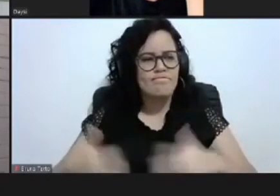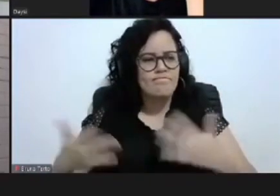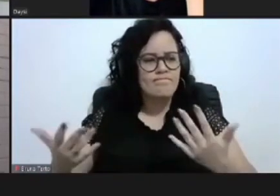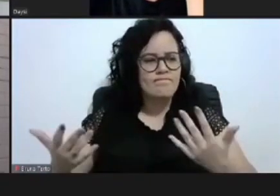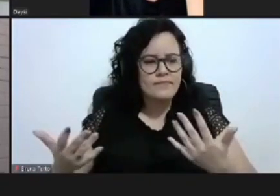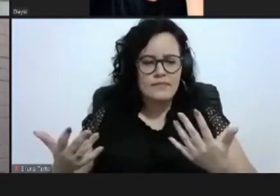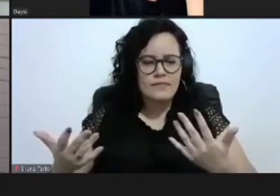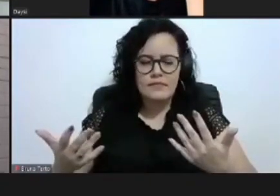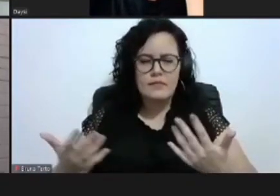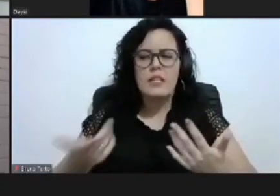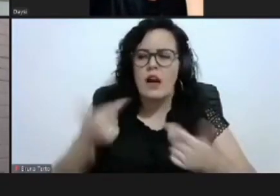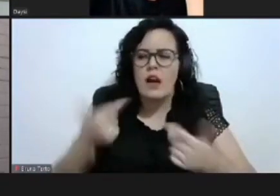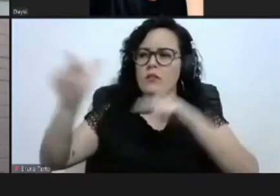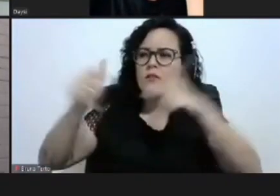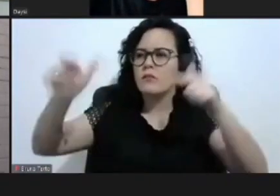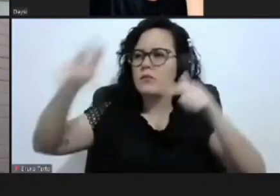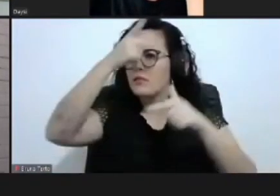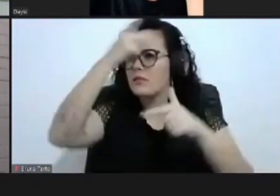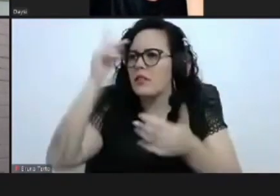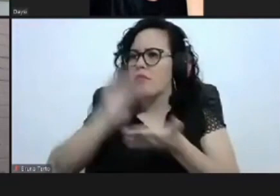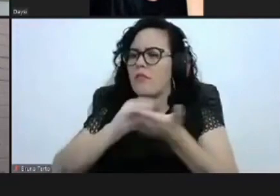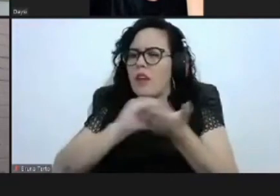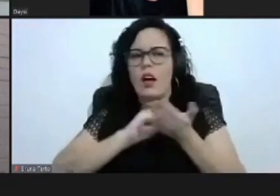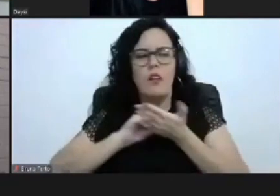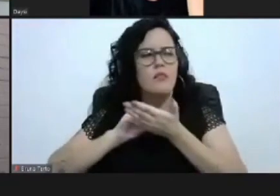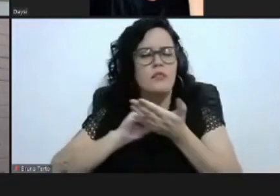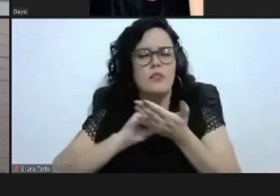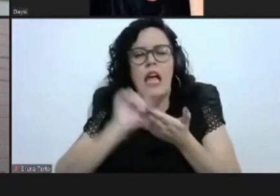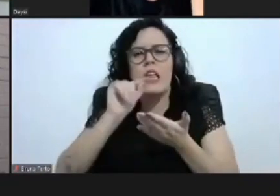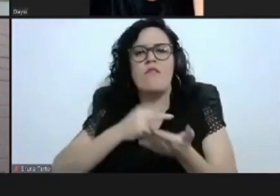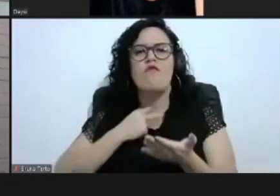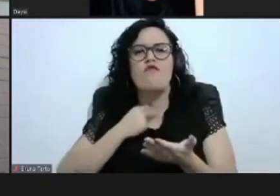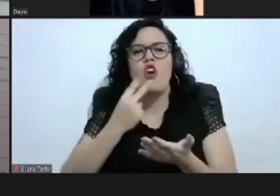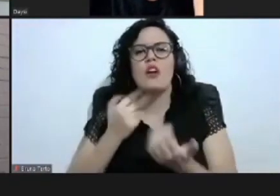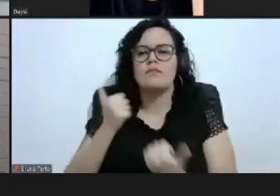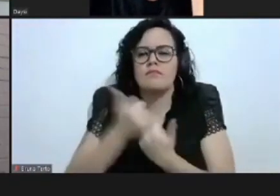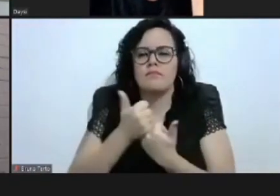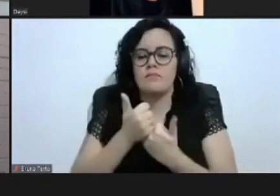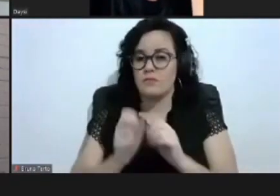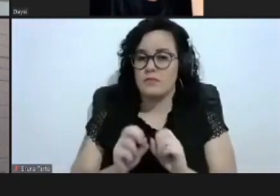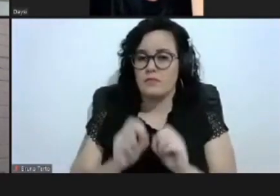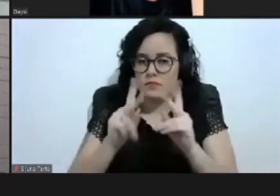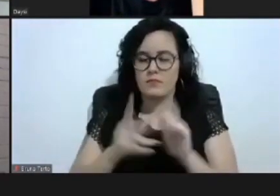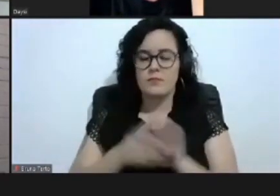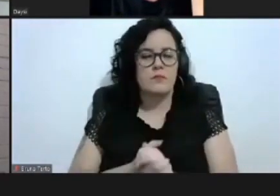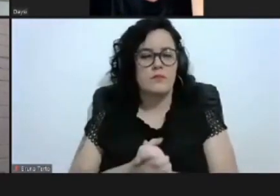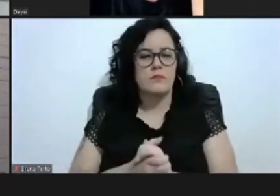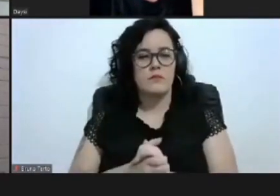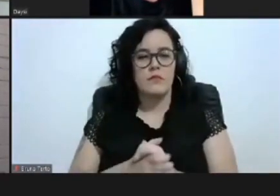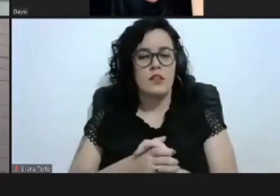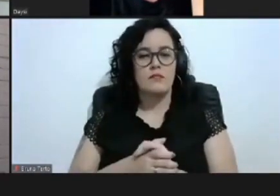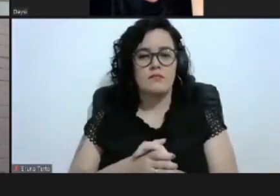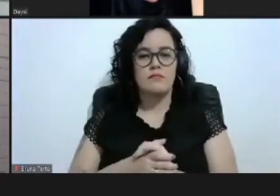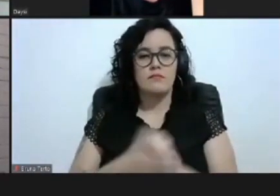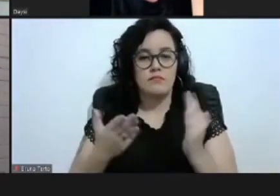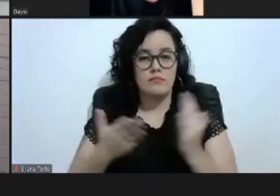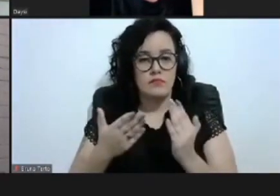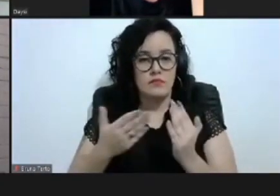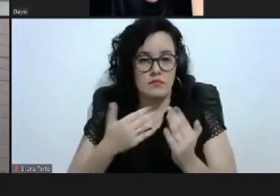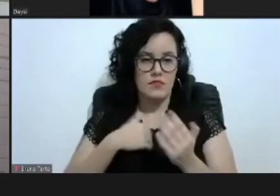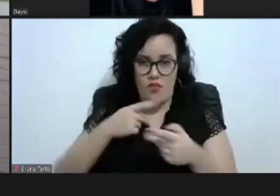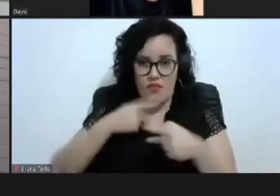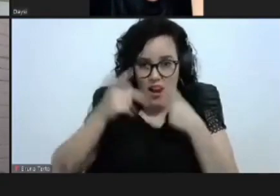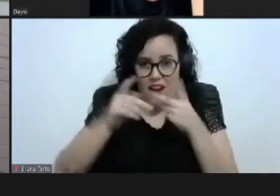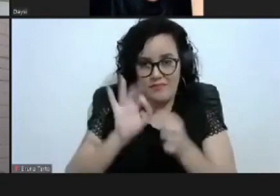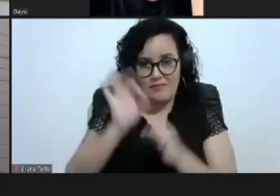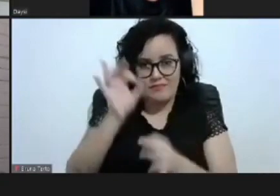Cadê os outros autores? Quem pode me salvar? Contei tudo isso para apresentar para vocês, quem